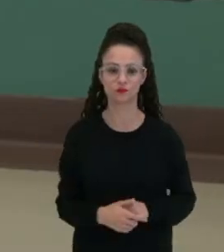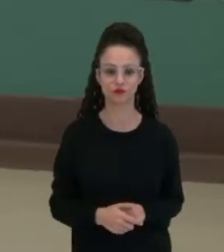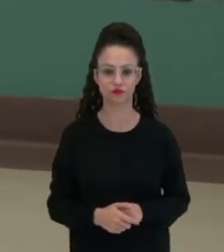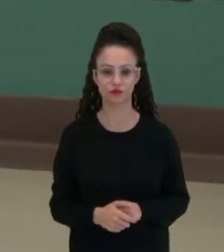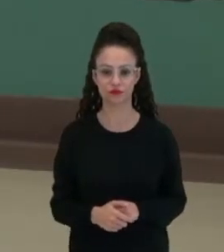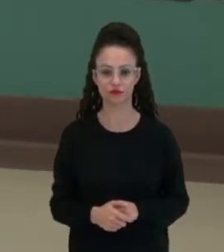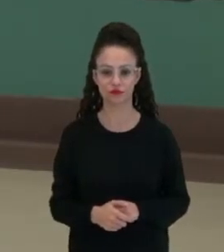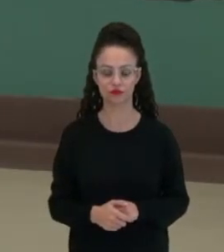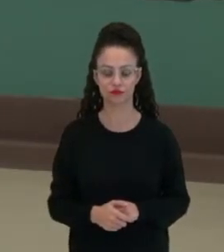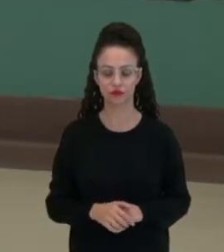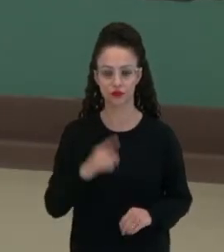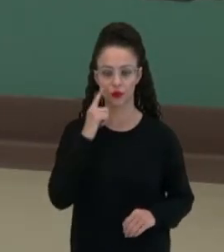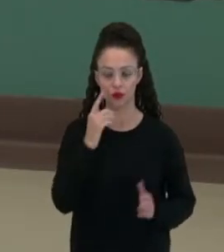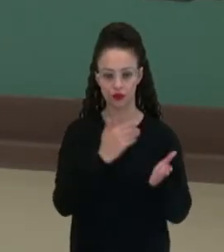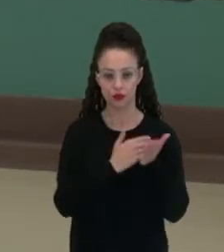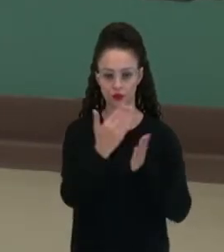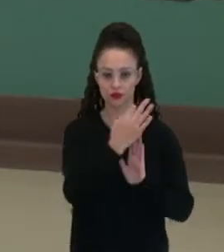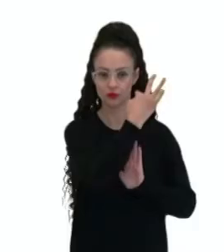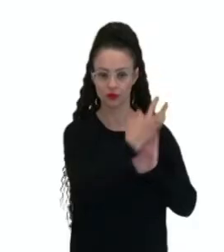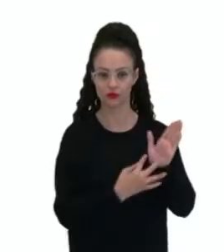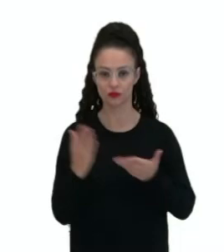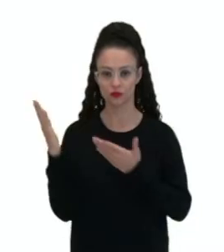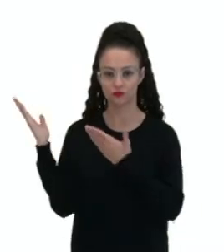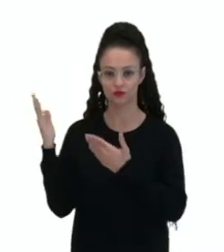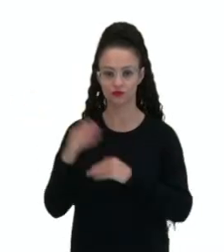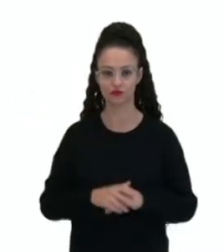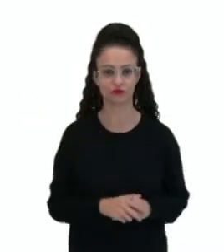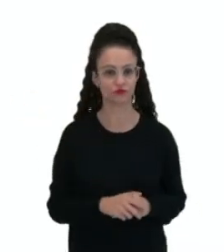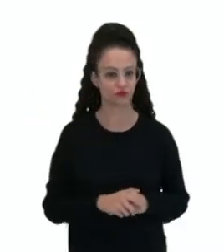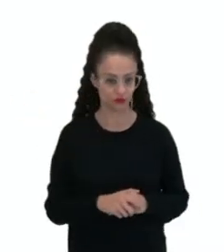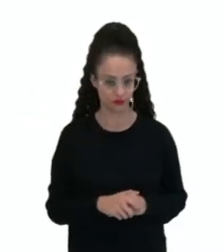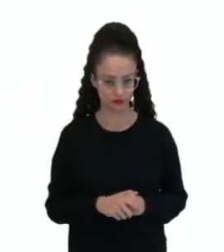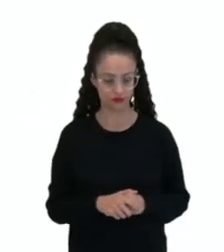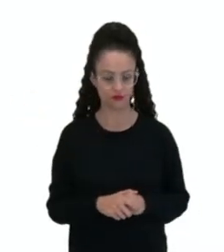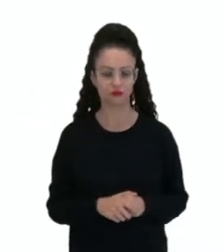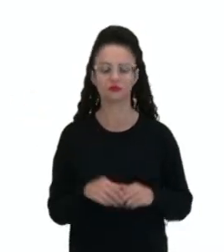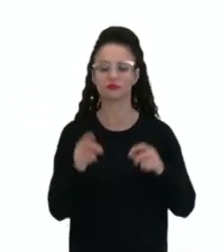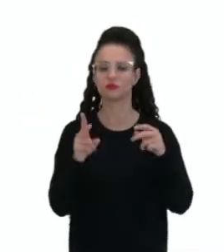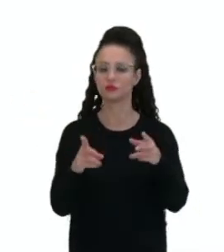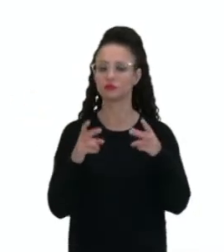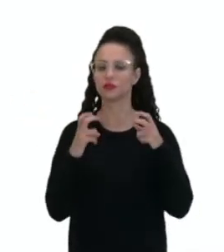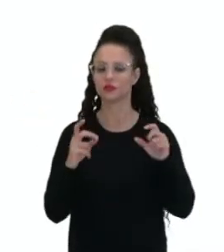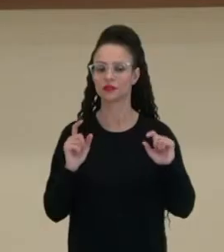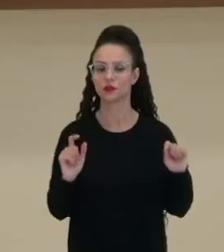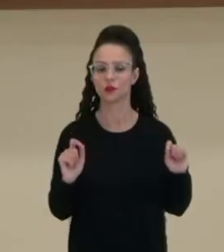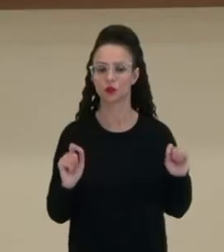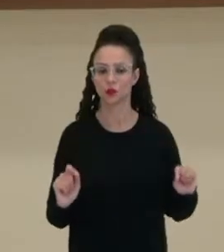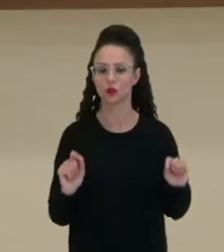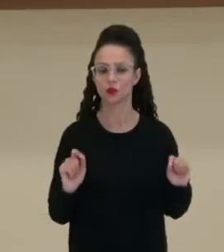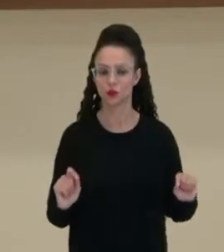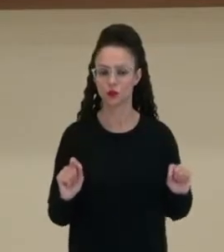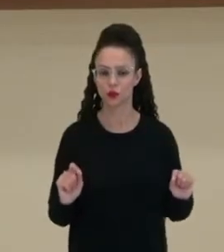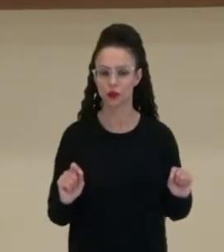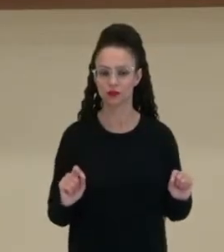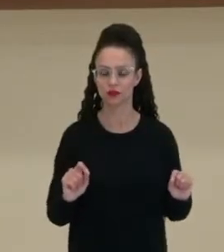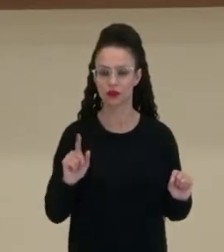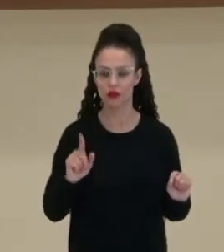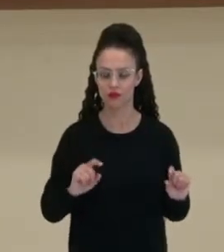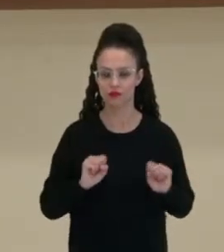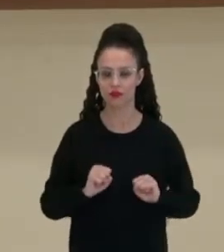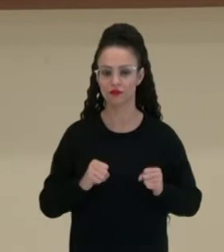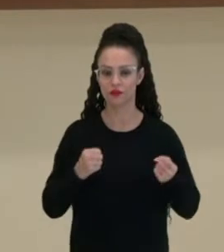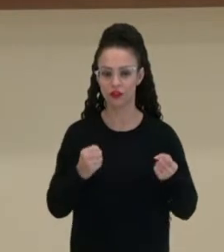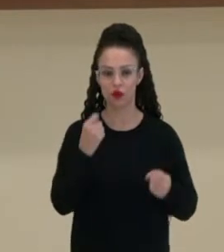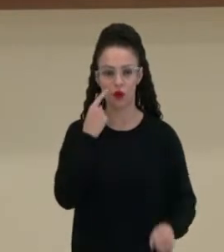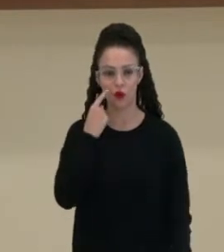tudo isso que começa aqui do texto, nós já percebemos que ponto ele defende. Olhe